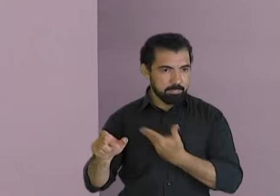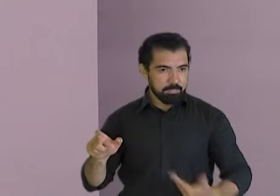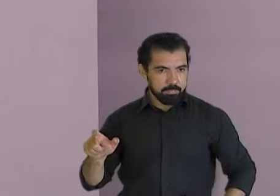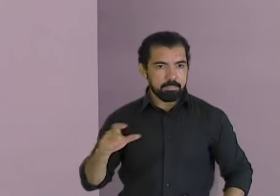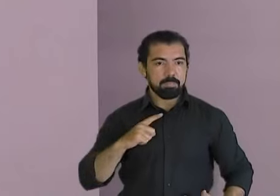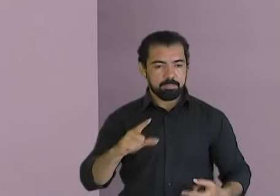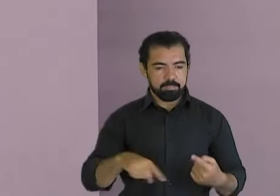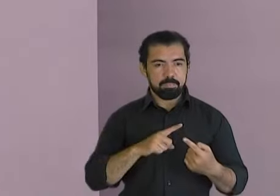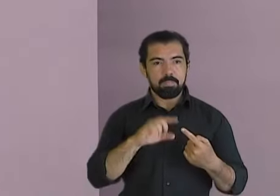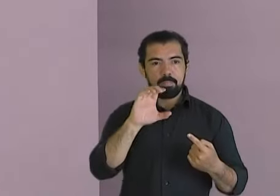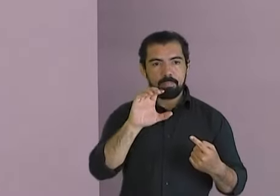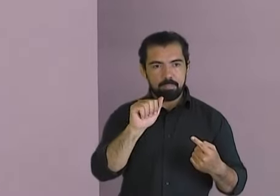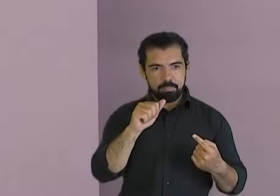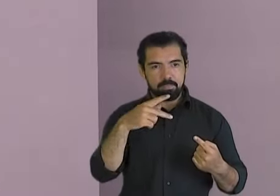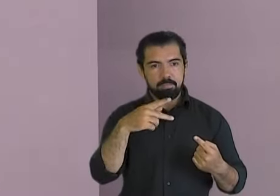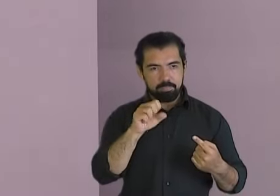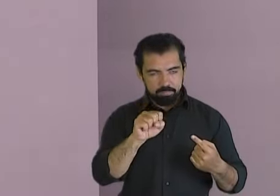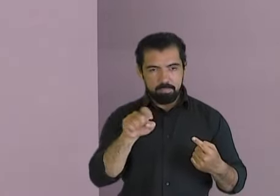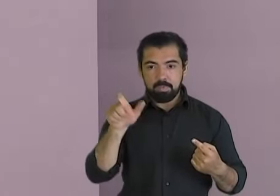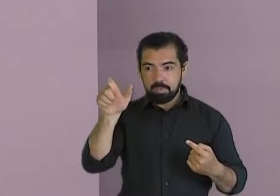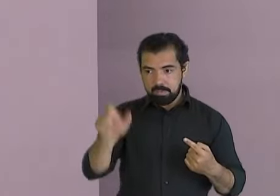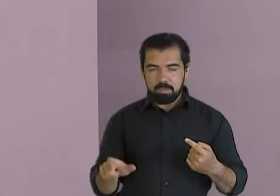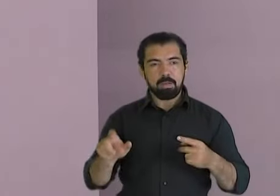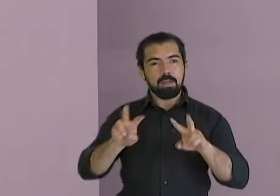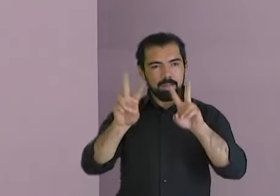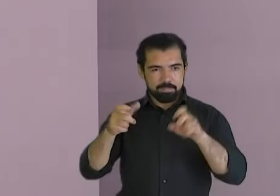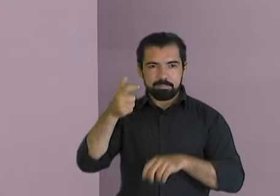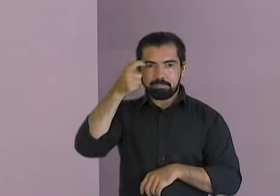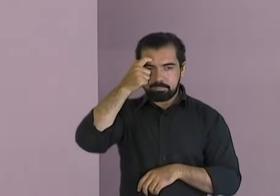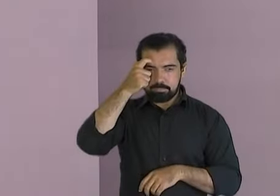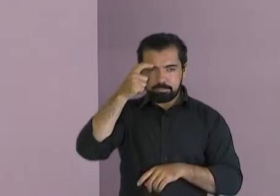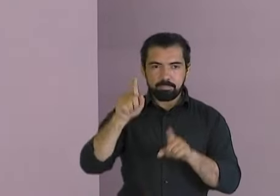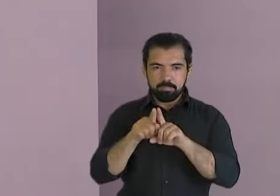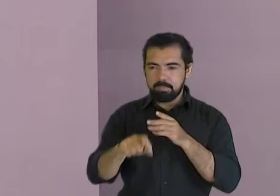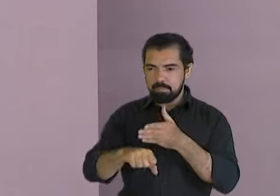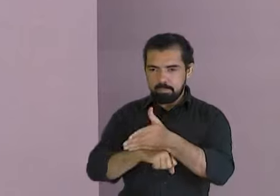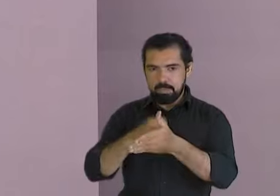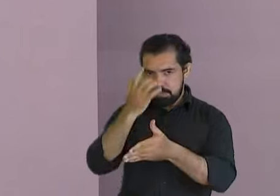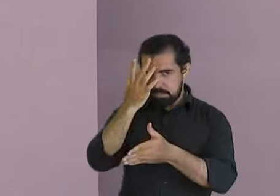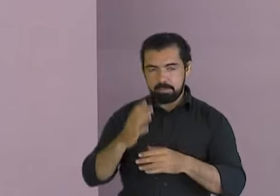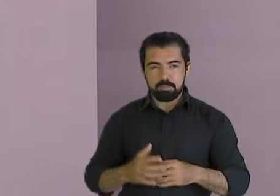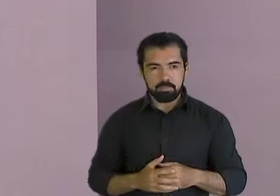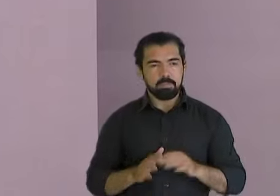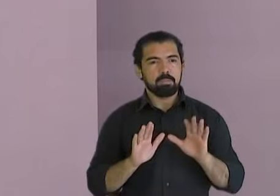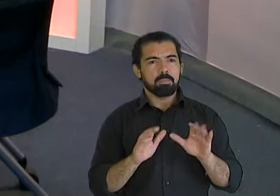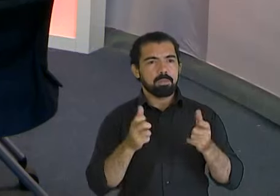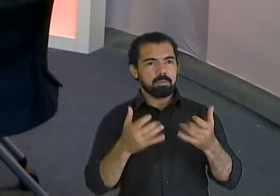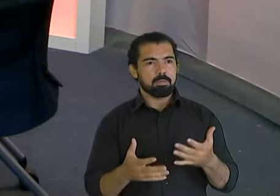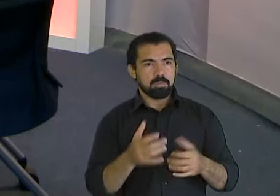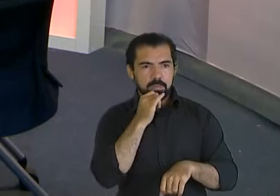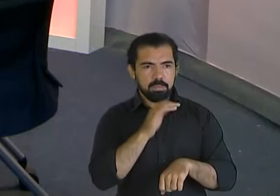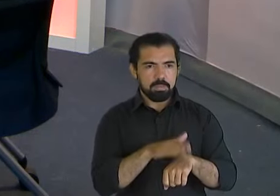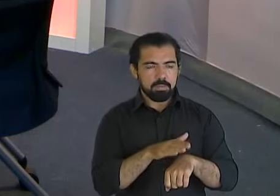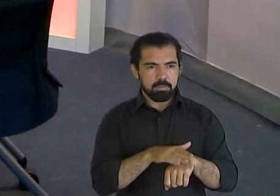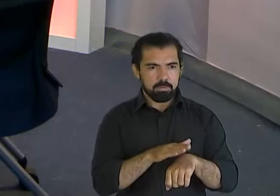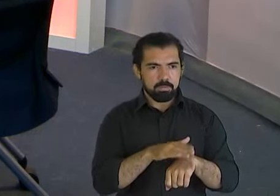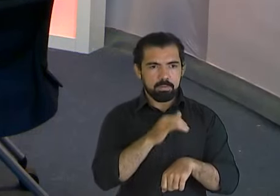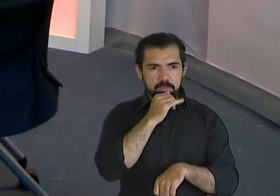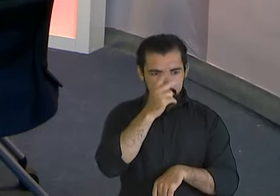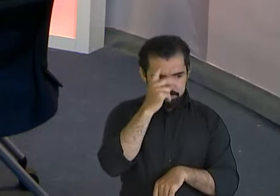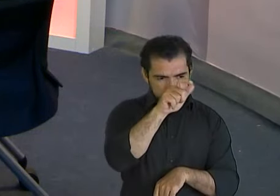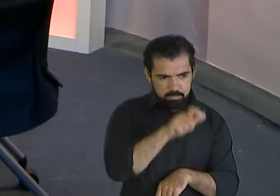CAPS. O CAPS, como cuida de questões mentais, então seria de mais fácil acesso. Não, mas eu diria assim, antes do próprio